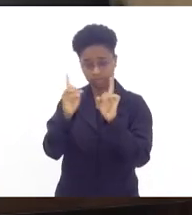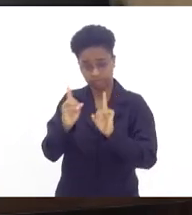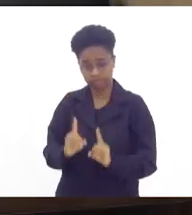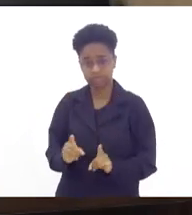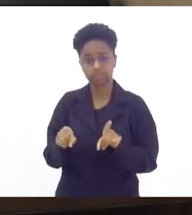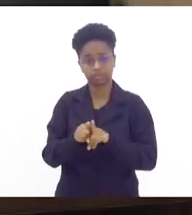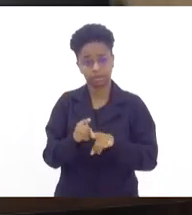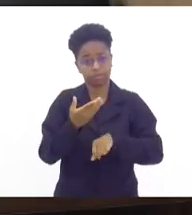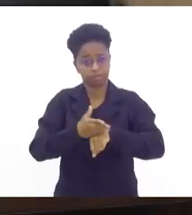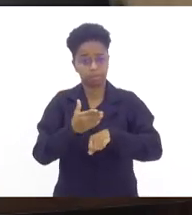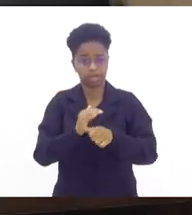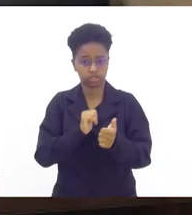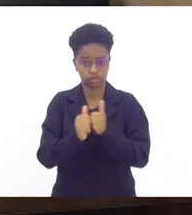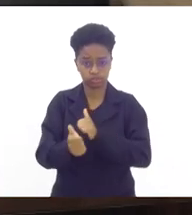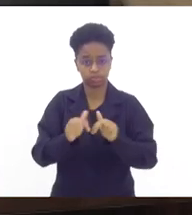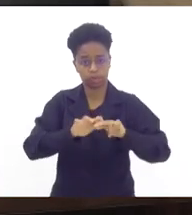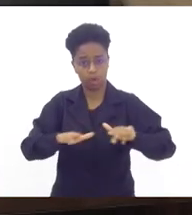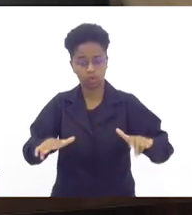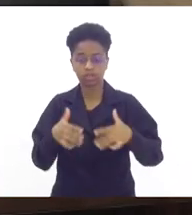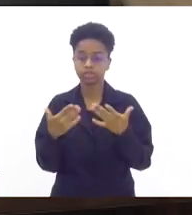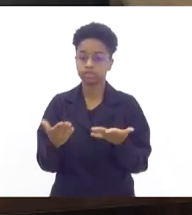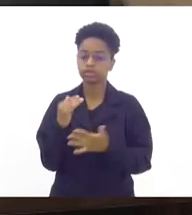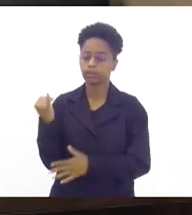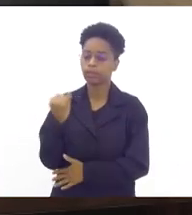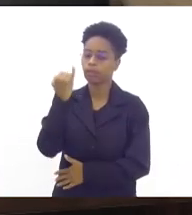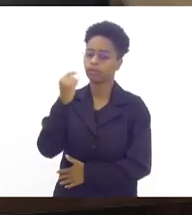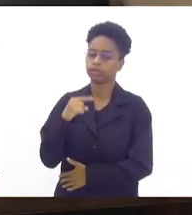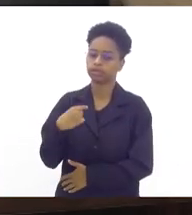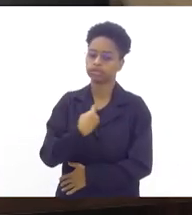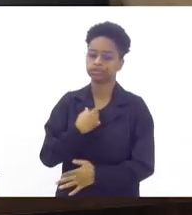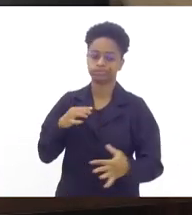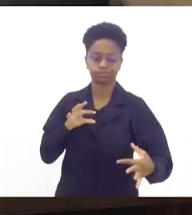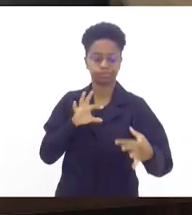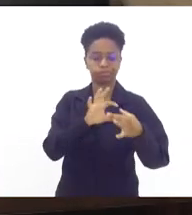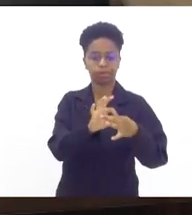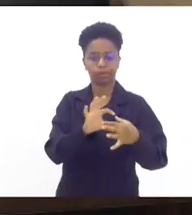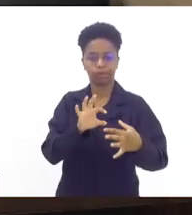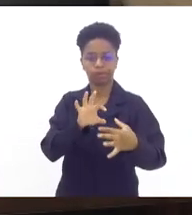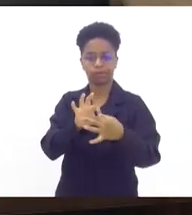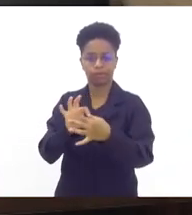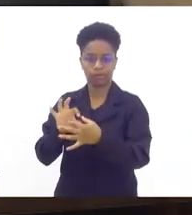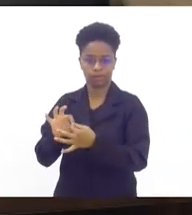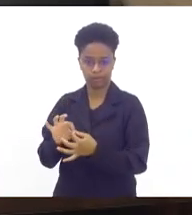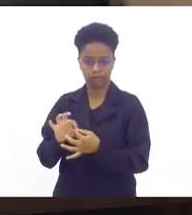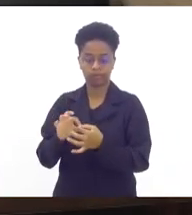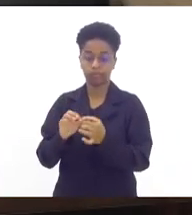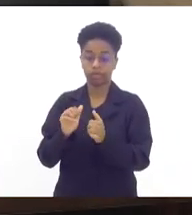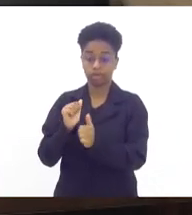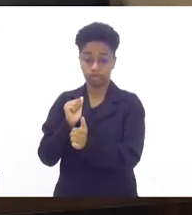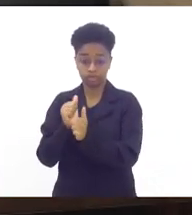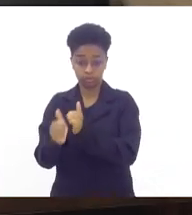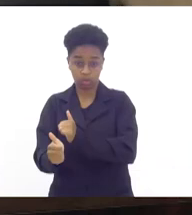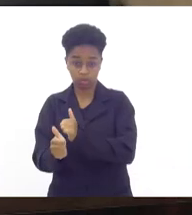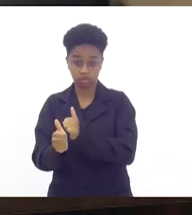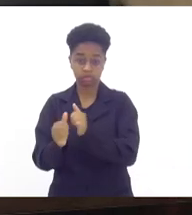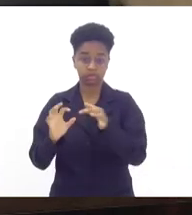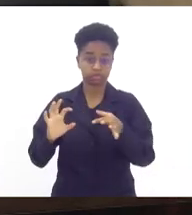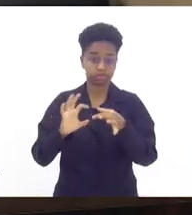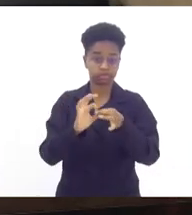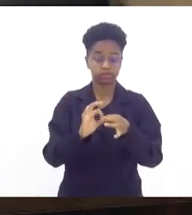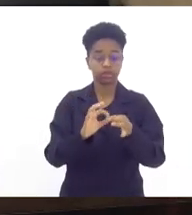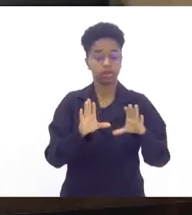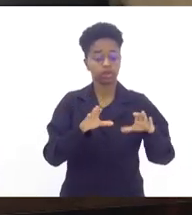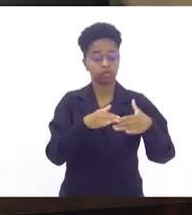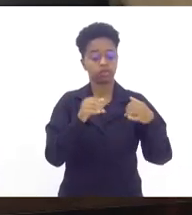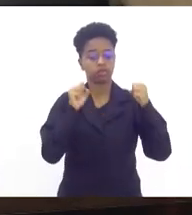né então eu acho que isso é importante a gente vincular né o esporte junto as torcidas organizadas